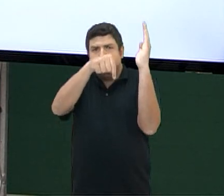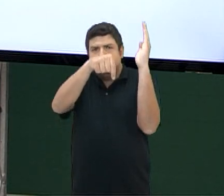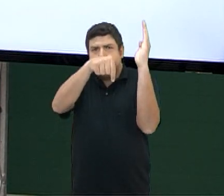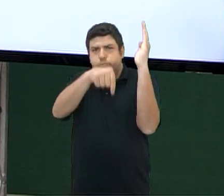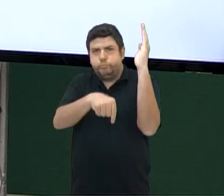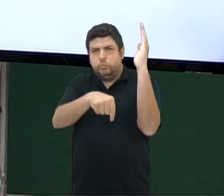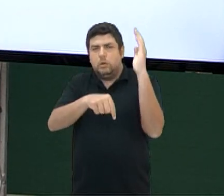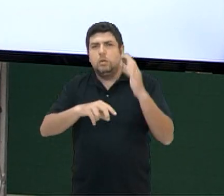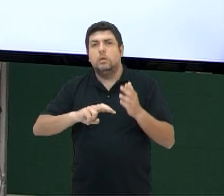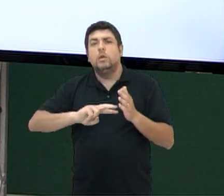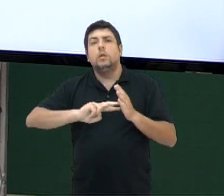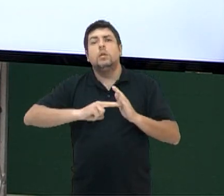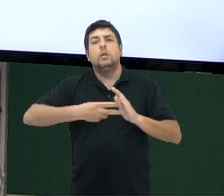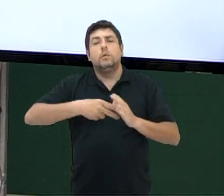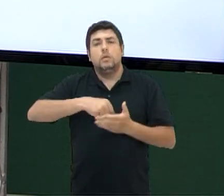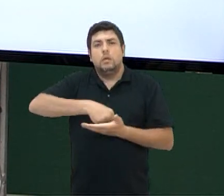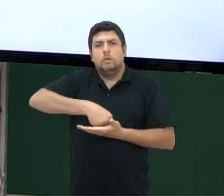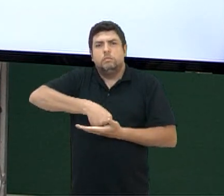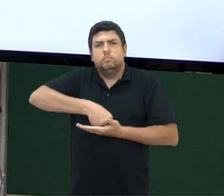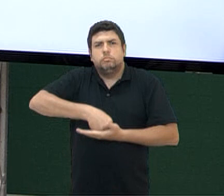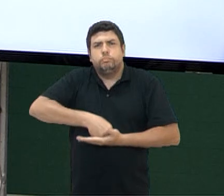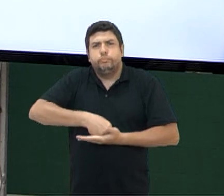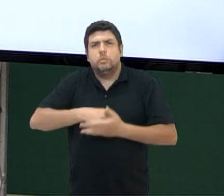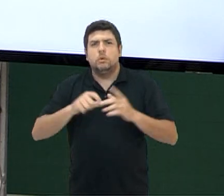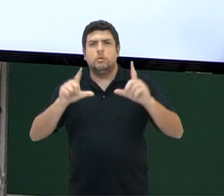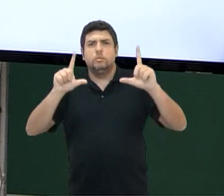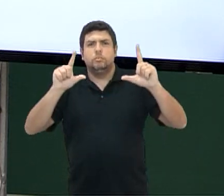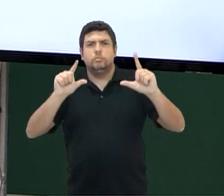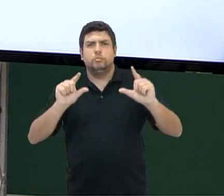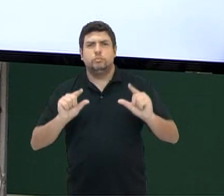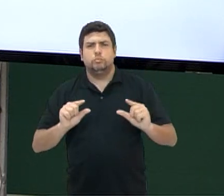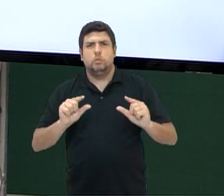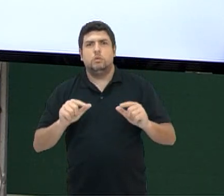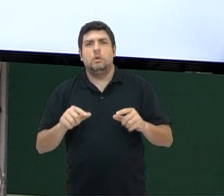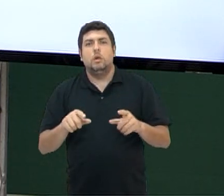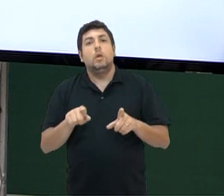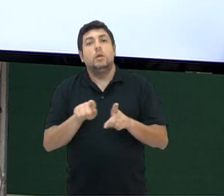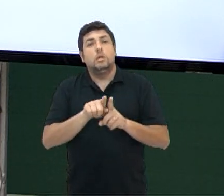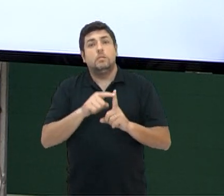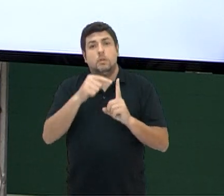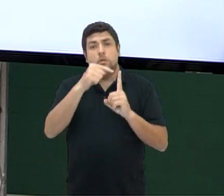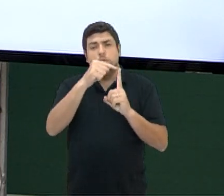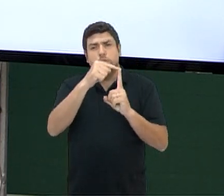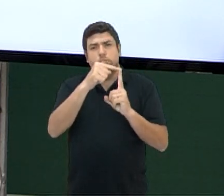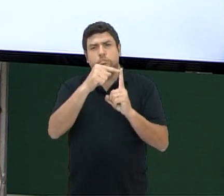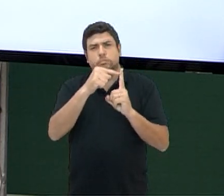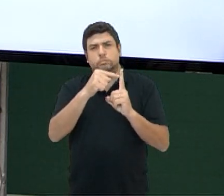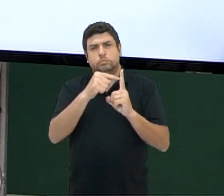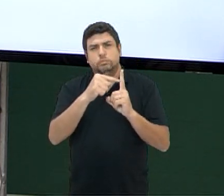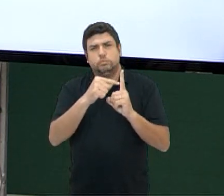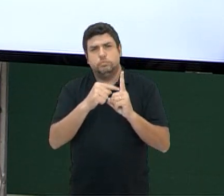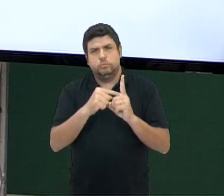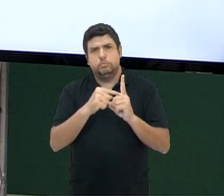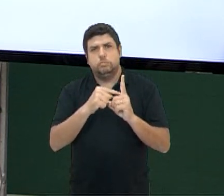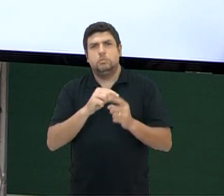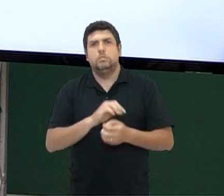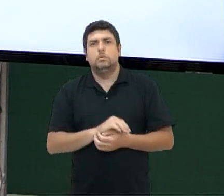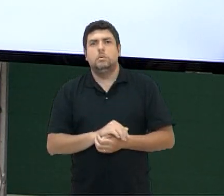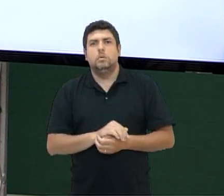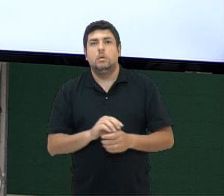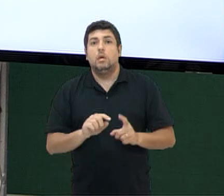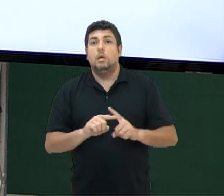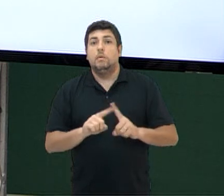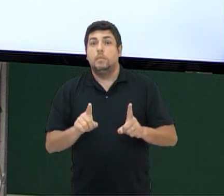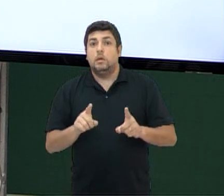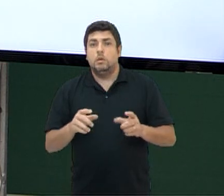pressão está reduzindo. Como consequência, a temperatura também está diminuindo, porém, o meu volume